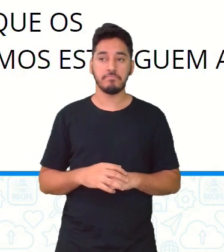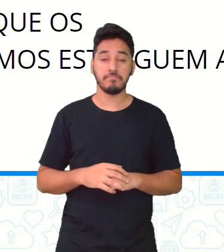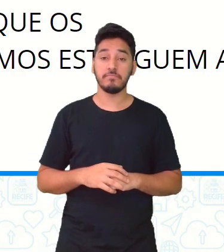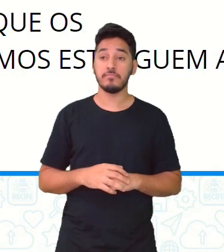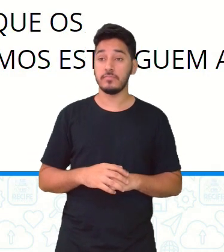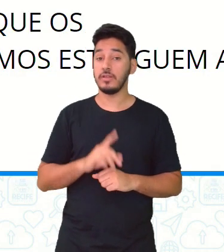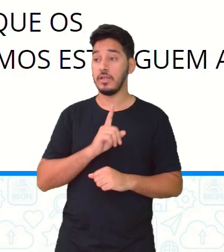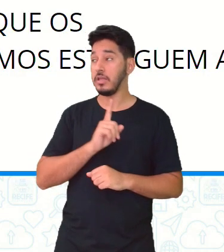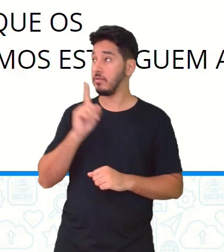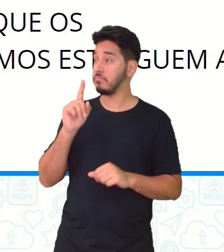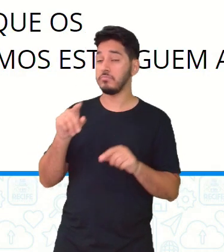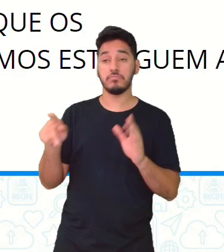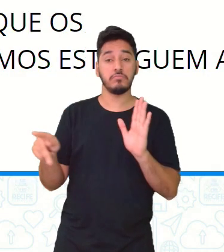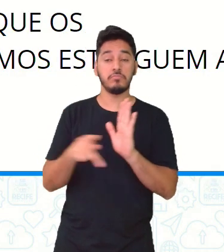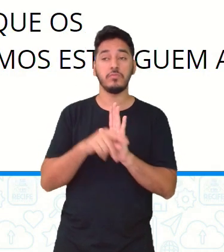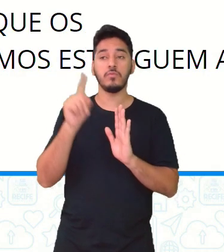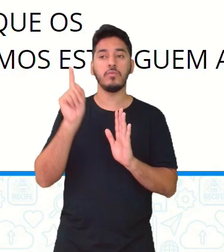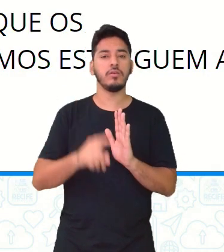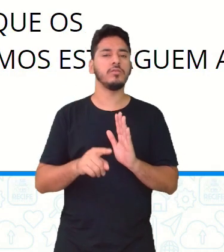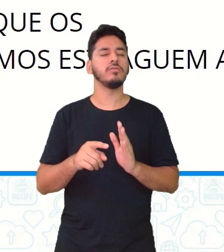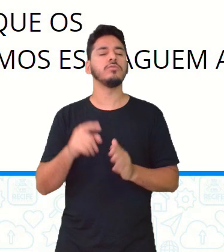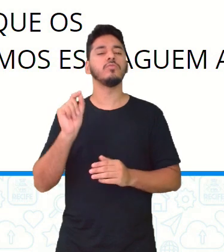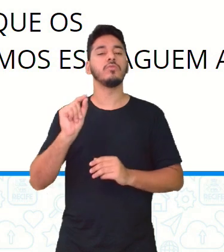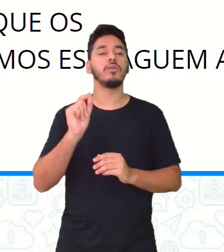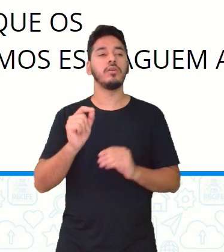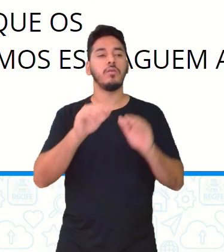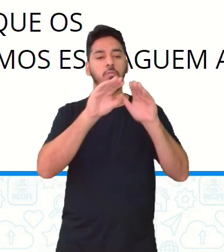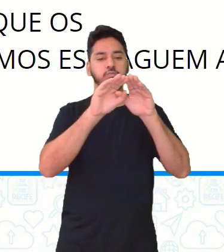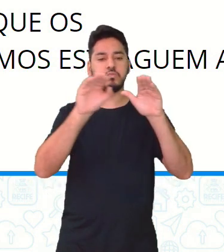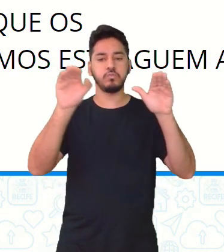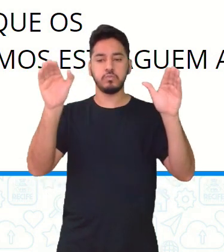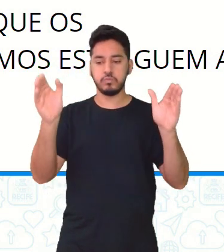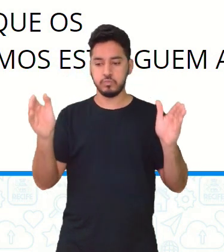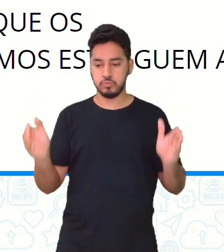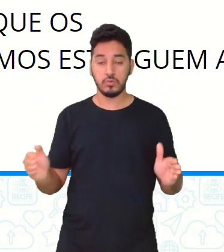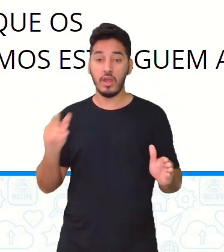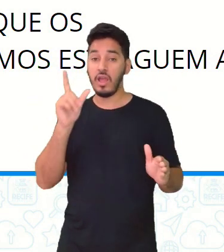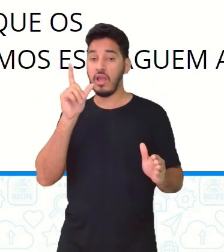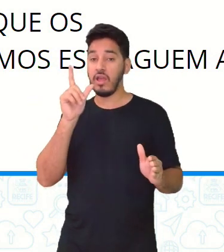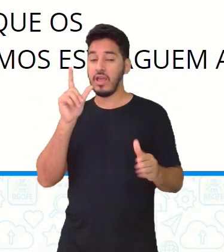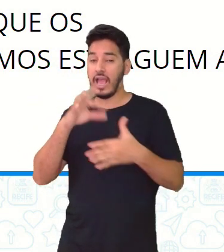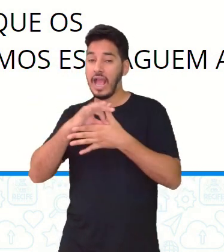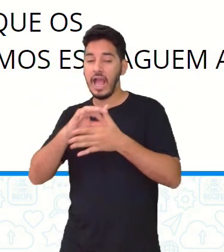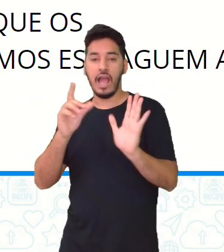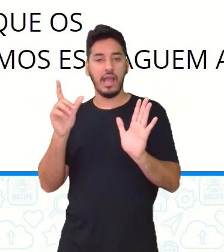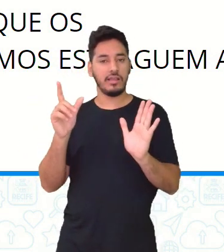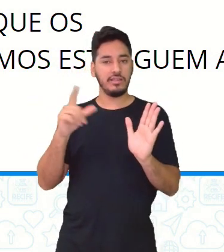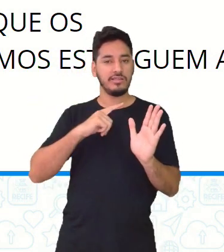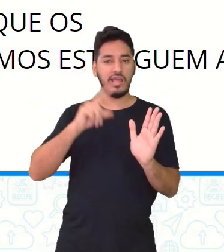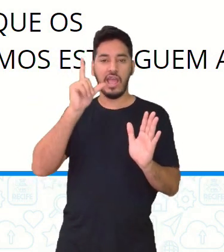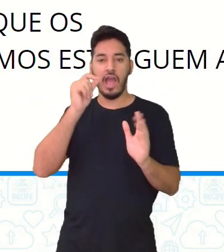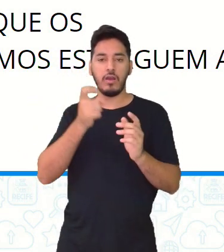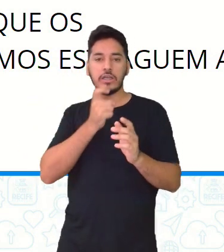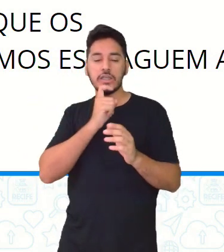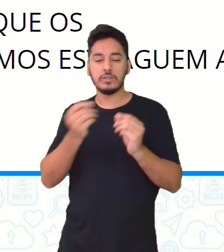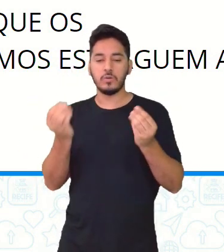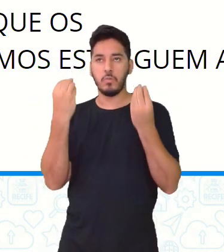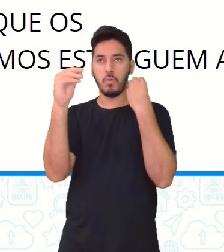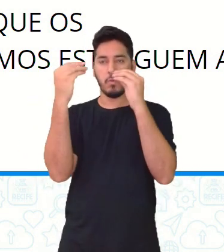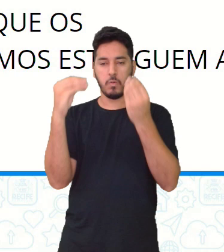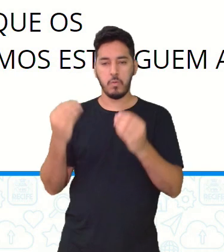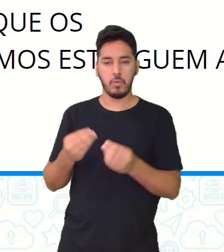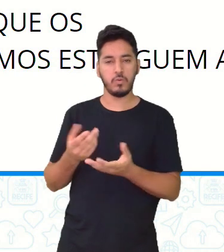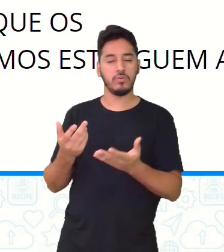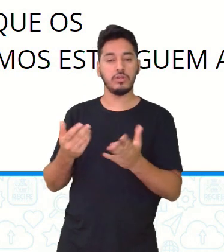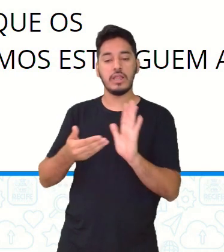essa refrigeração são através das câmaras frigoríficas. Então, ele tem maior duração dos alimentos.